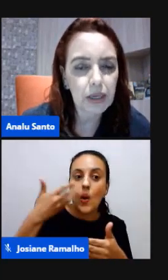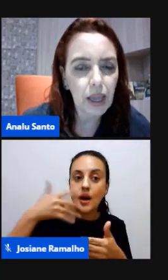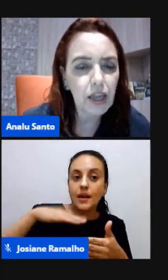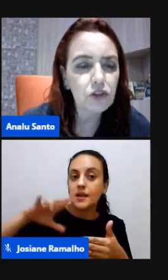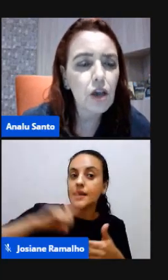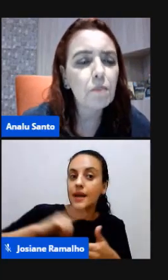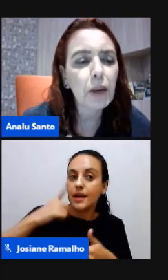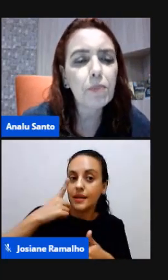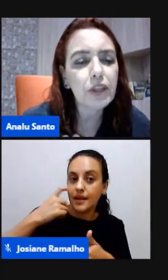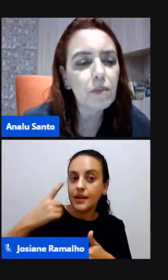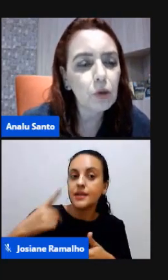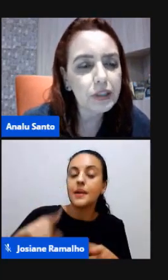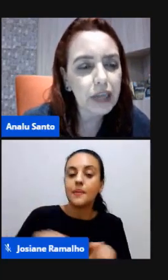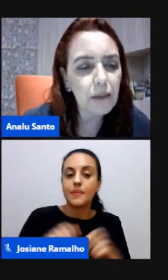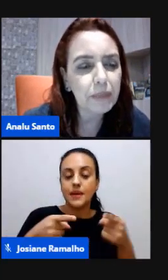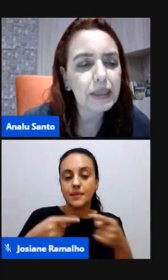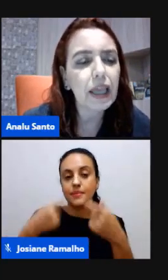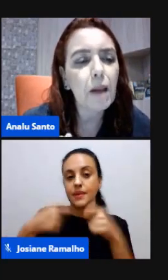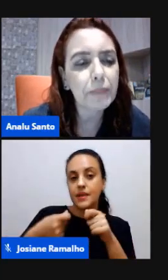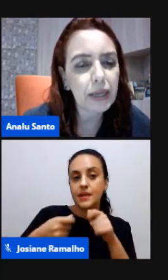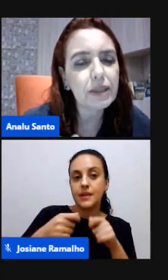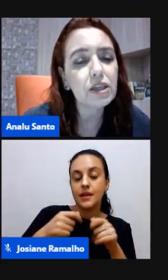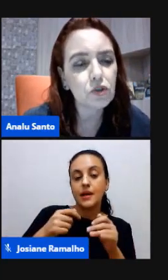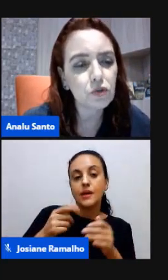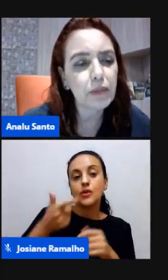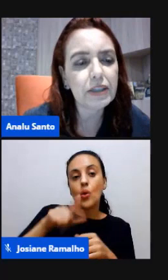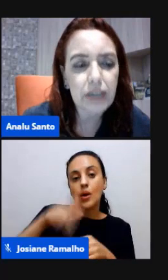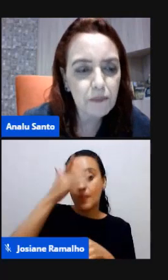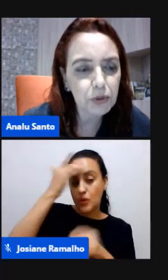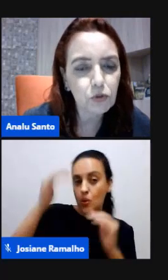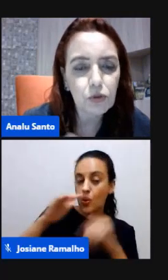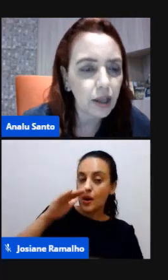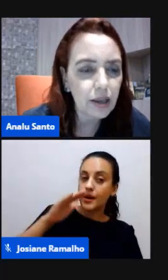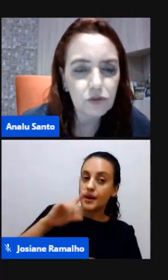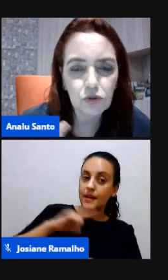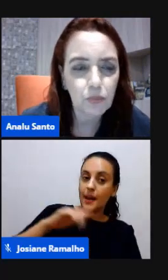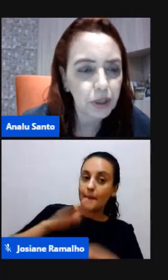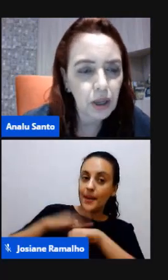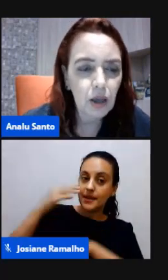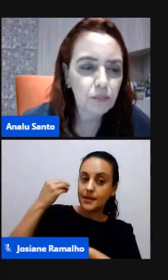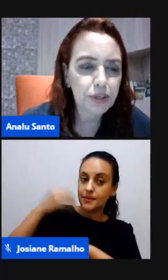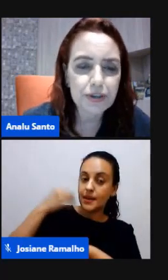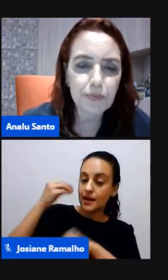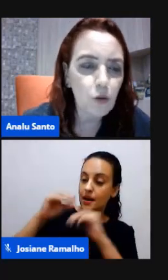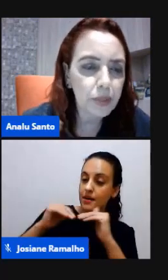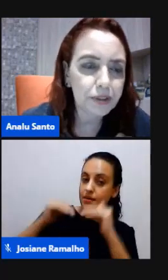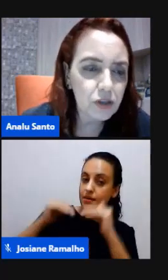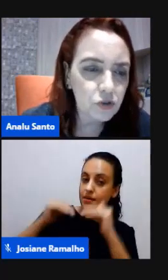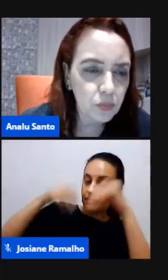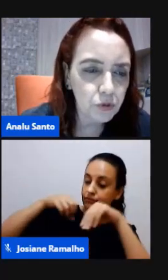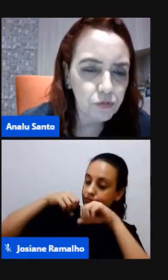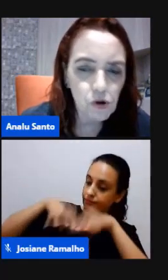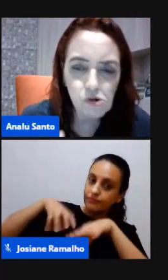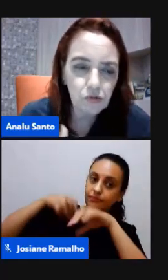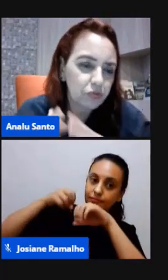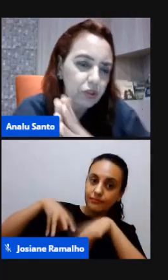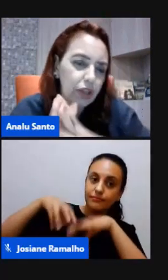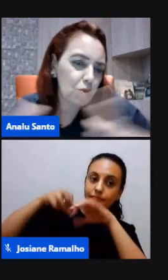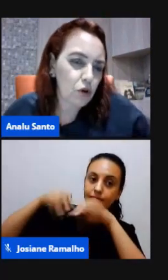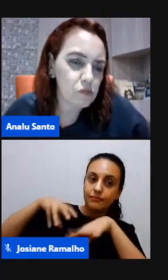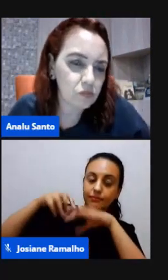mais experiente para poder mostrar, para que ela aprenda isso mais rápido do que ela descobrir. Por exemplo, a humanidade descobriu o